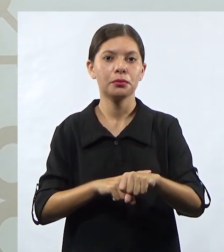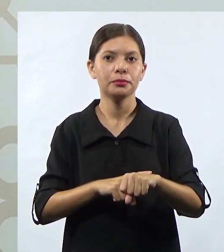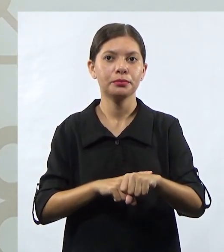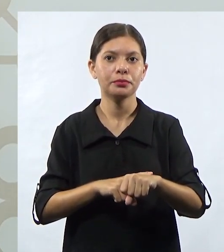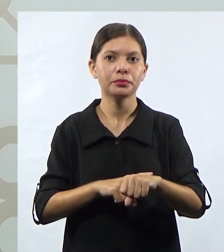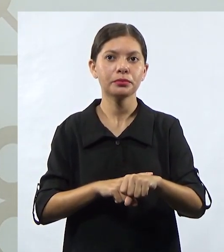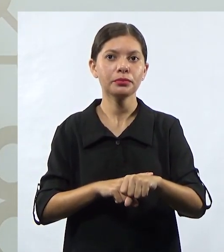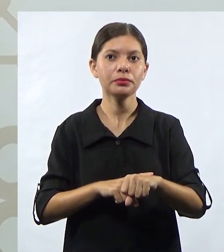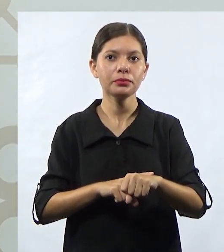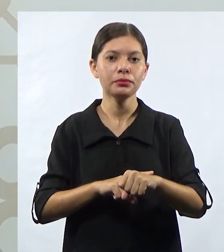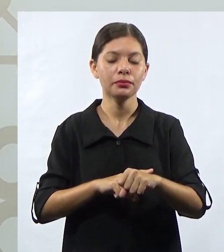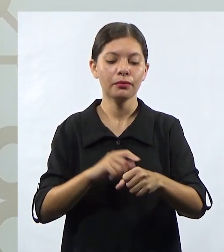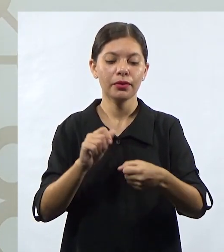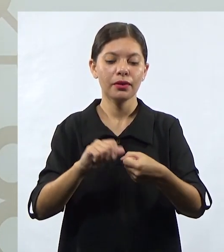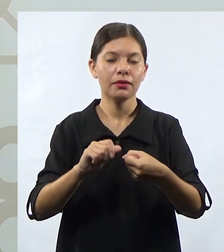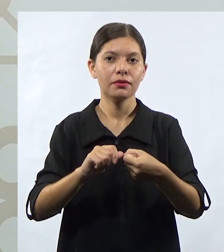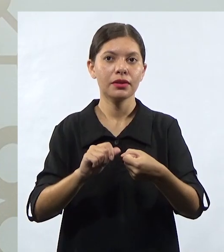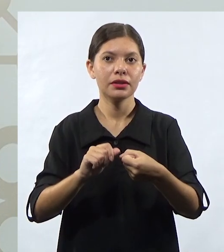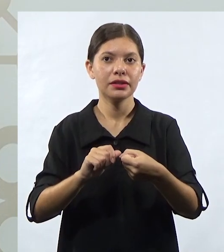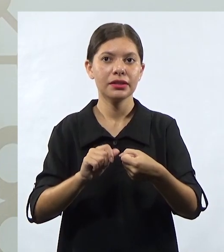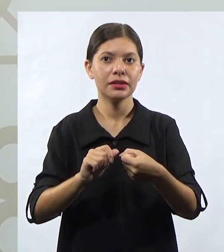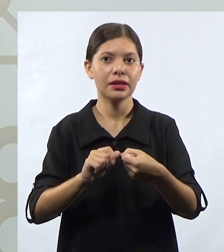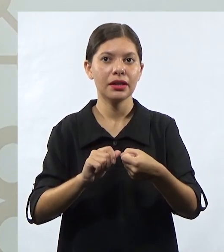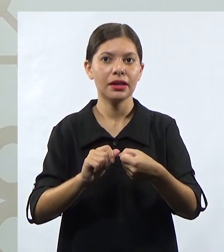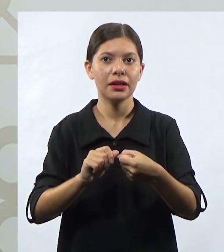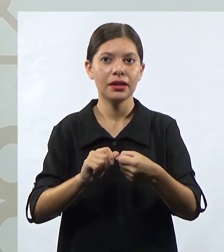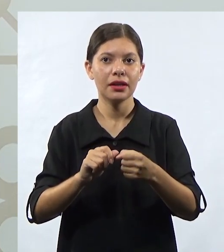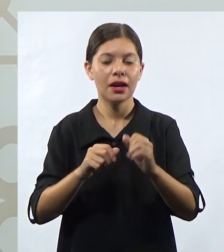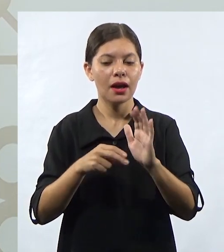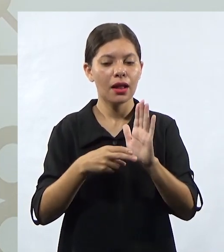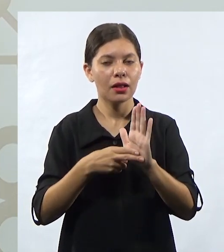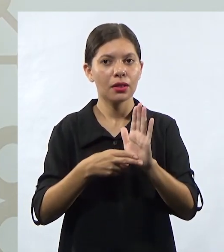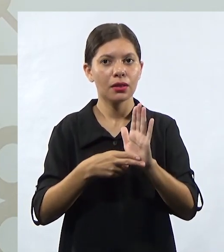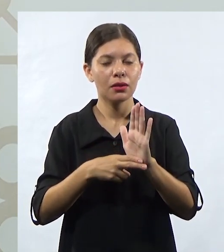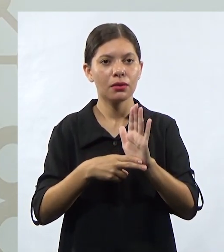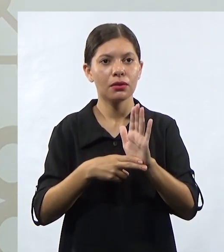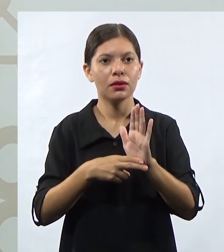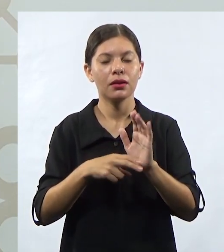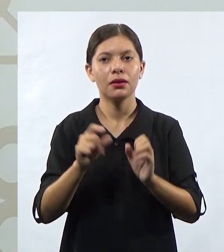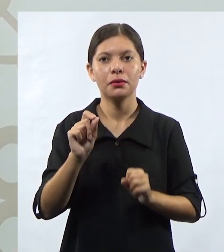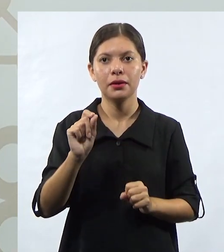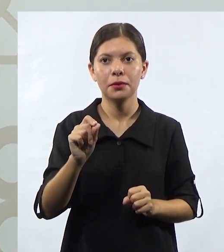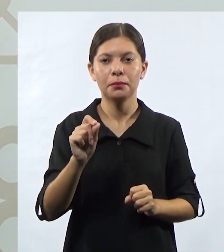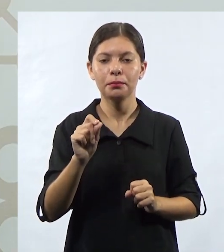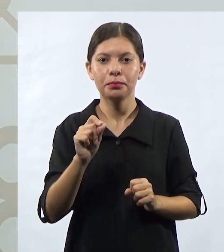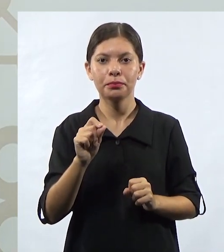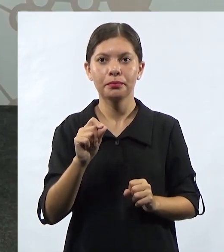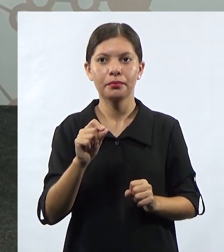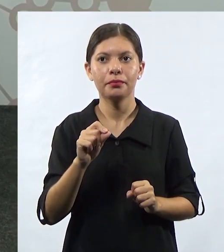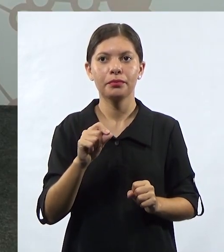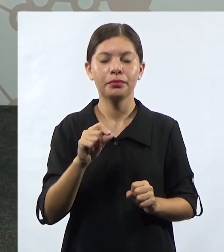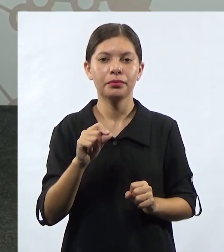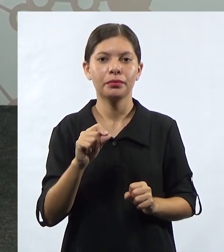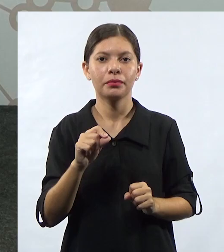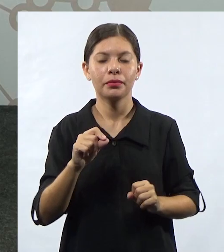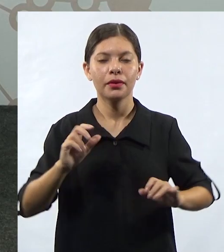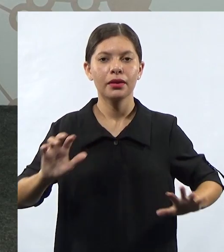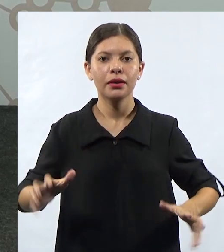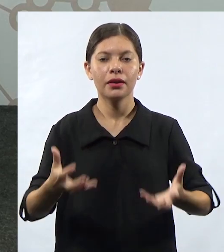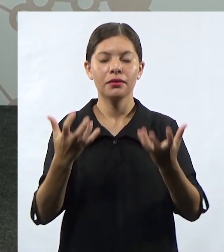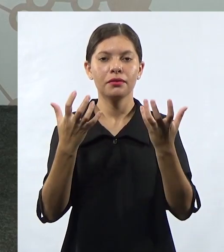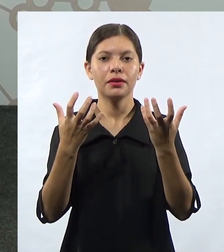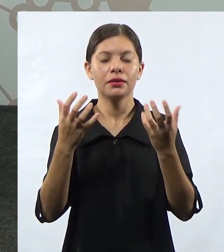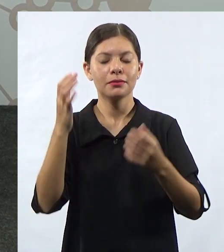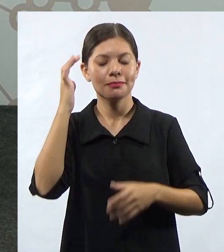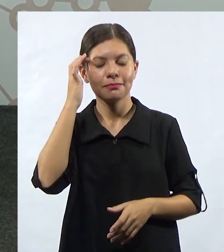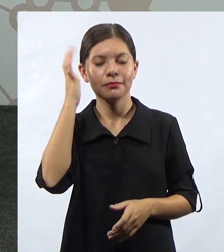e você tem que fazer uma observação, né, tipo uma nota de rodapé, de que são por eventos. Porque senão fica mais difícil